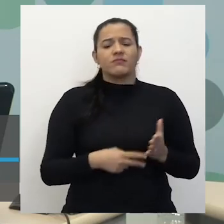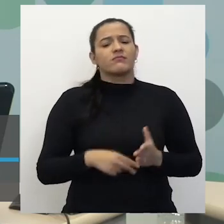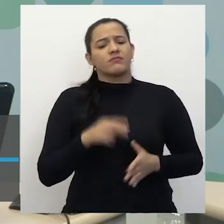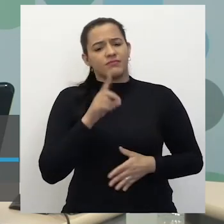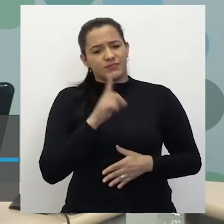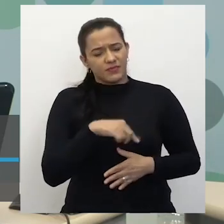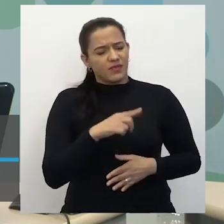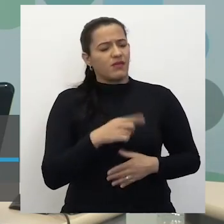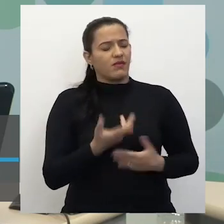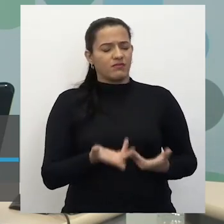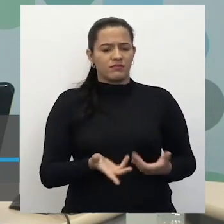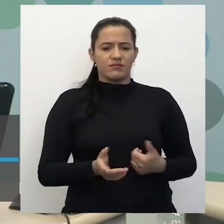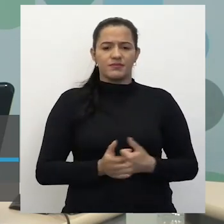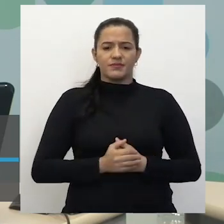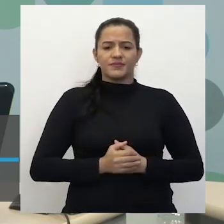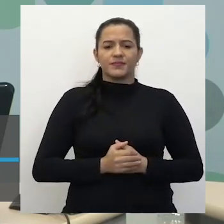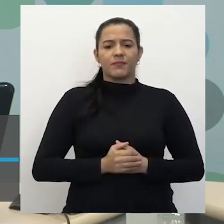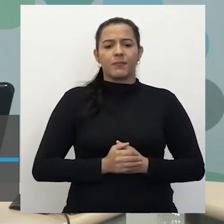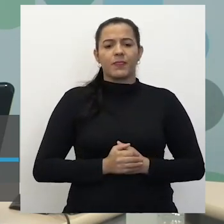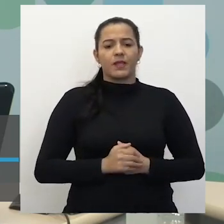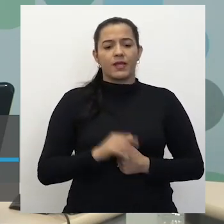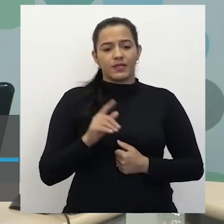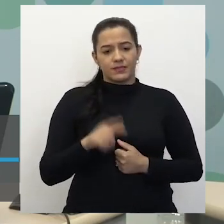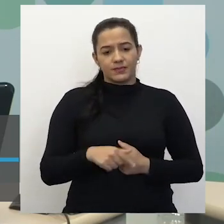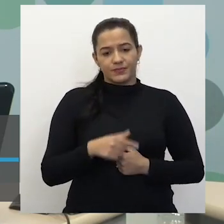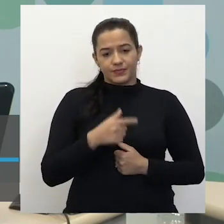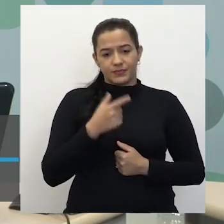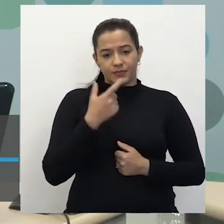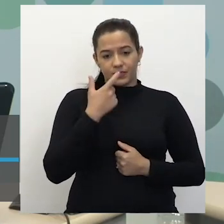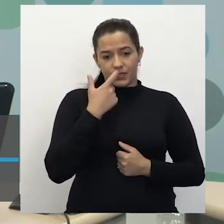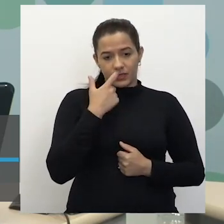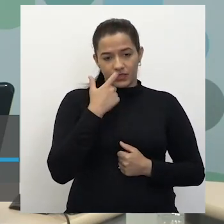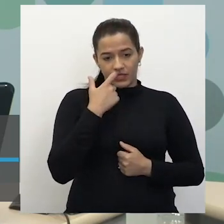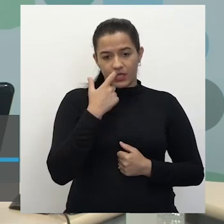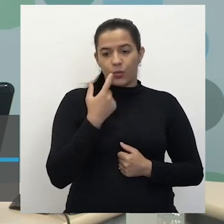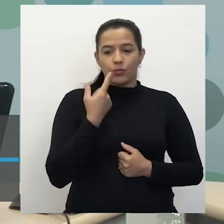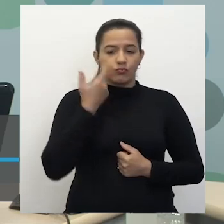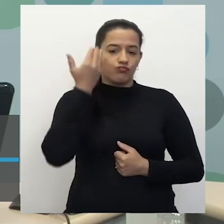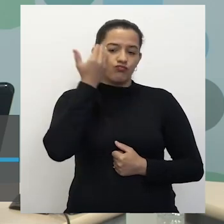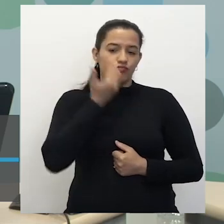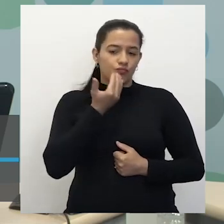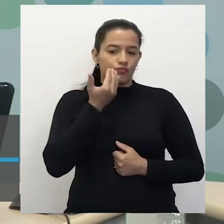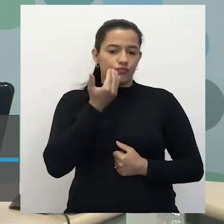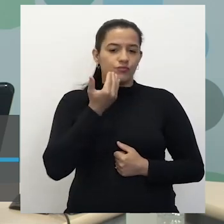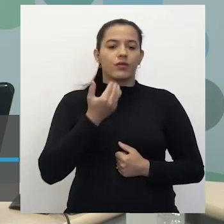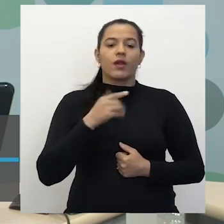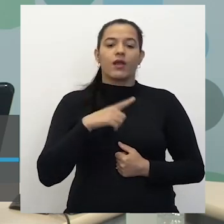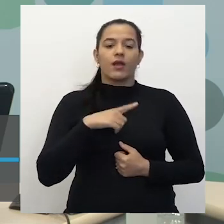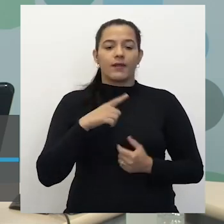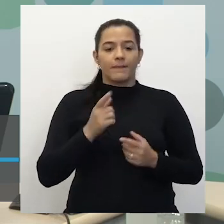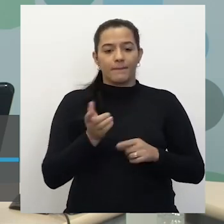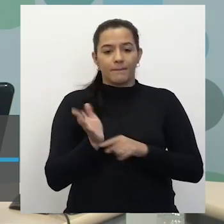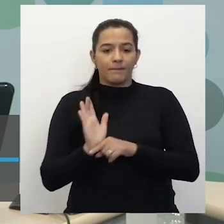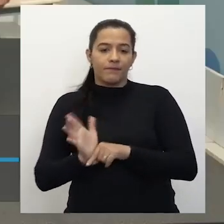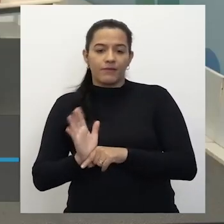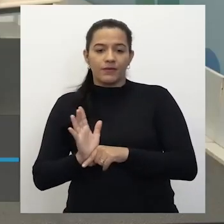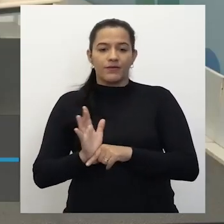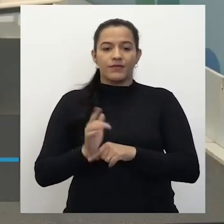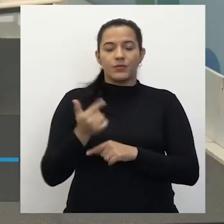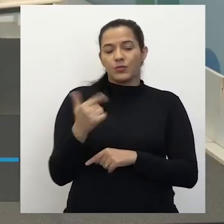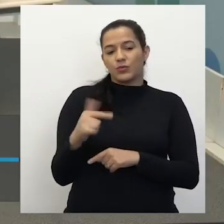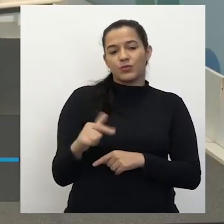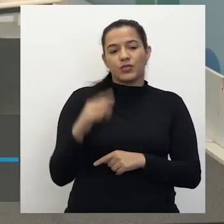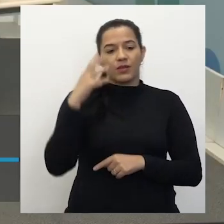estava acreditando. O menino, no livro, ele tem lábio leporino. Quando eles fizeram o filme, ele não tinha, era bonitinho,